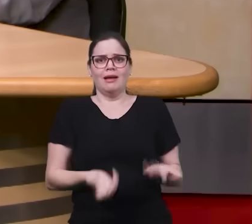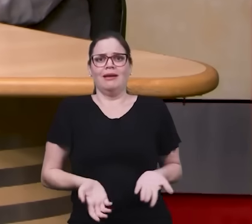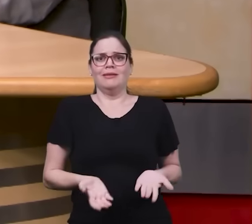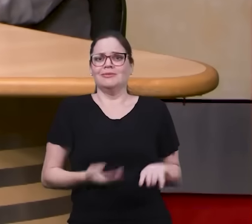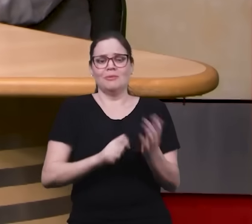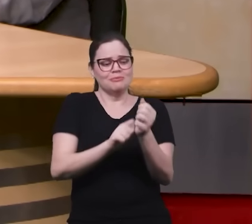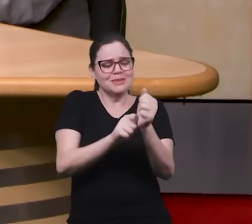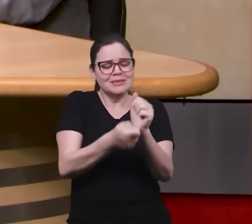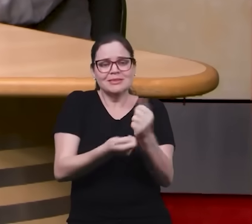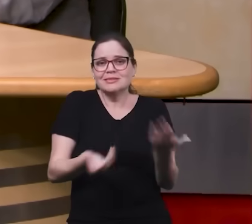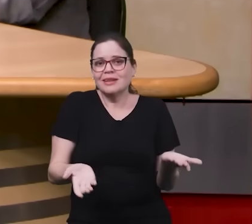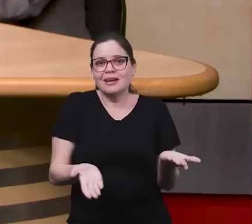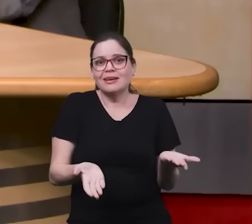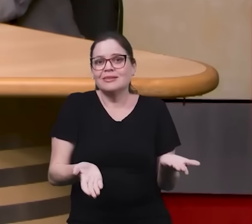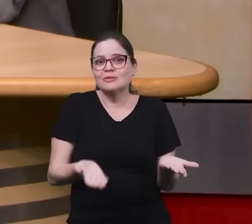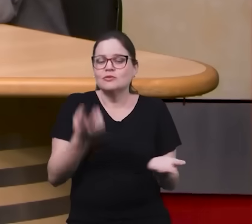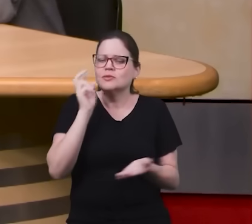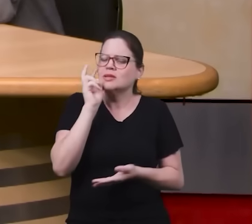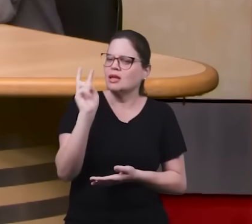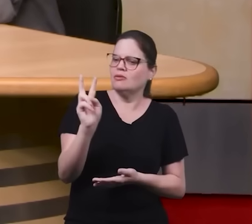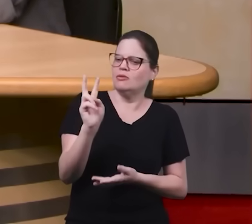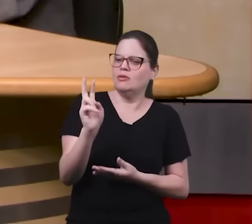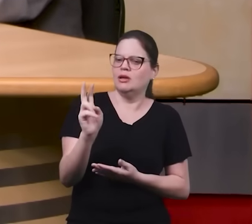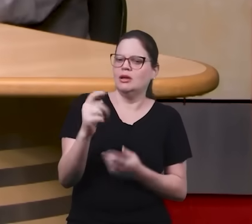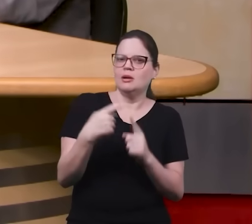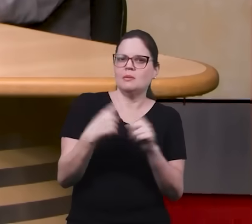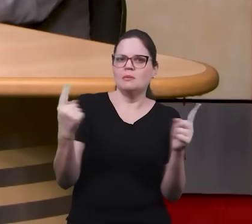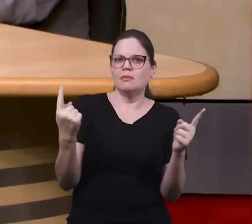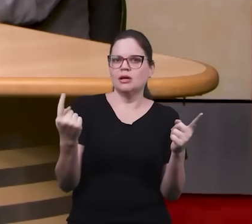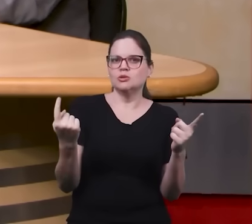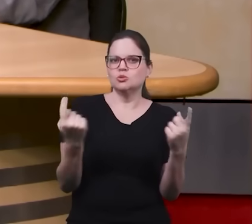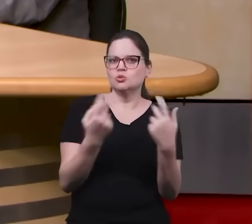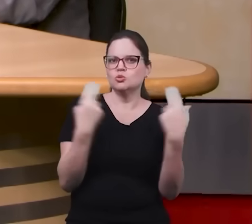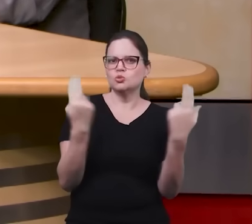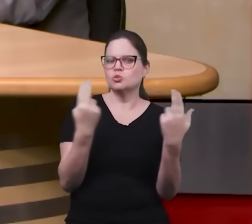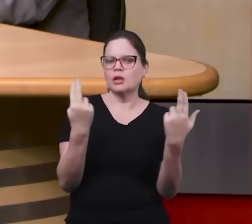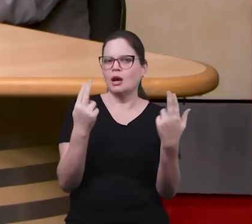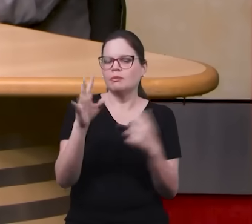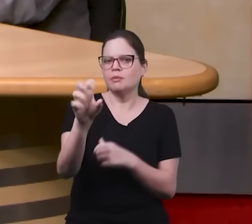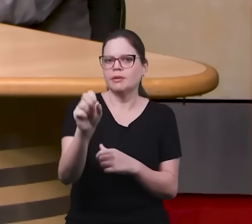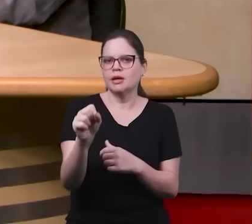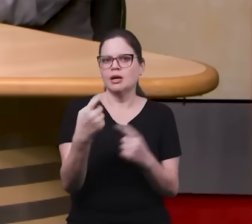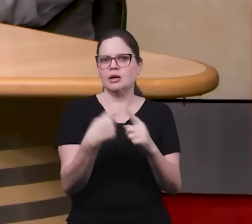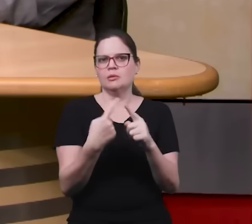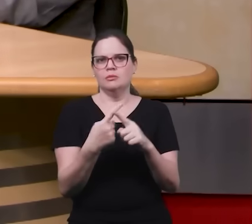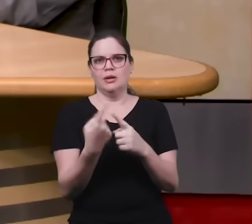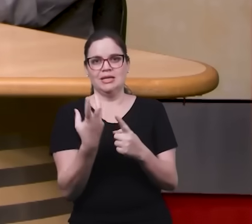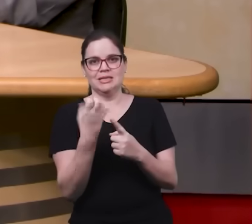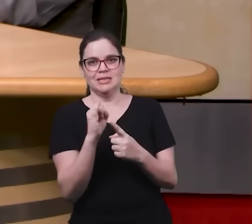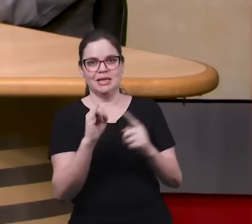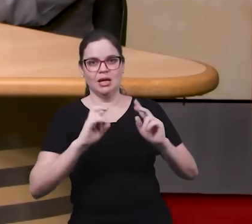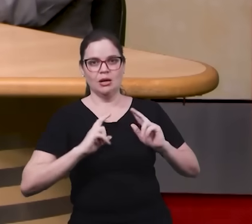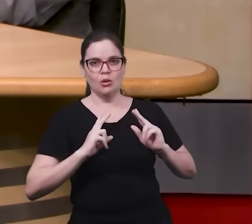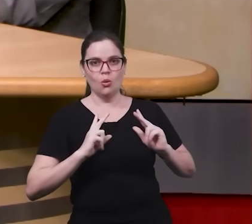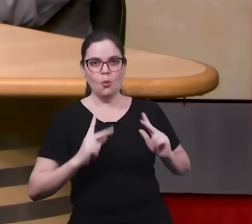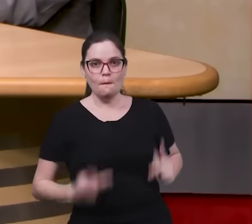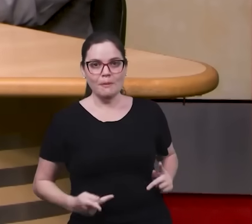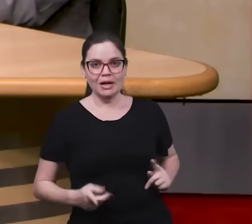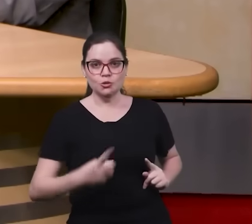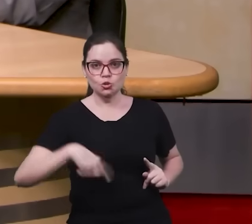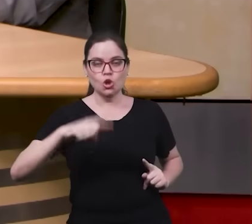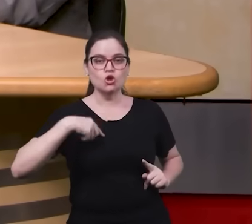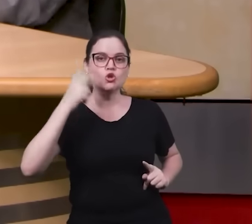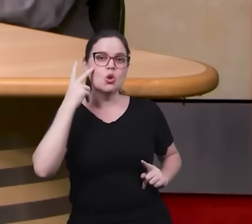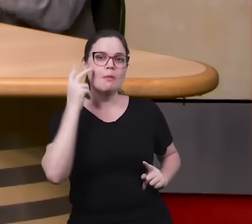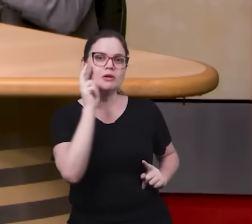um É um mistério. mistério, né? Não é? É um mistério. Porque se fosse para o olho humano ver, aquilo que eu vi, você também ia ver, ele